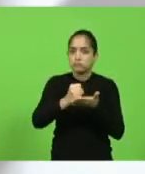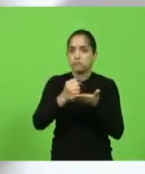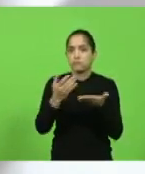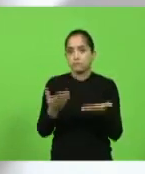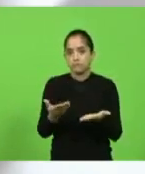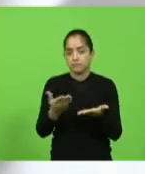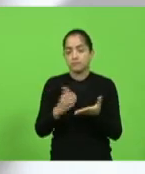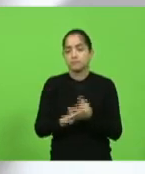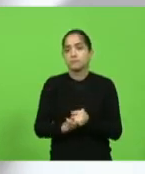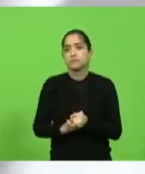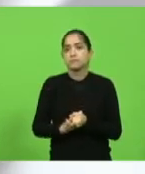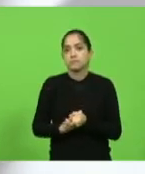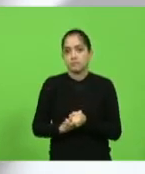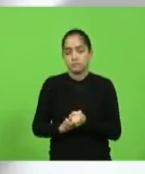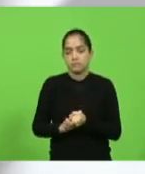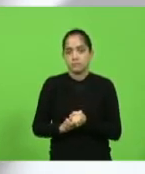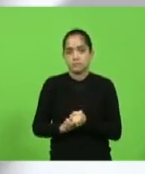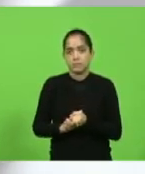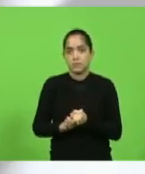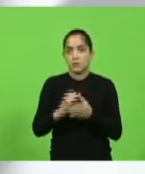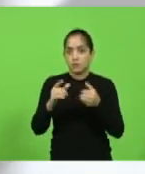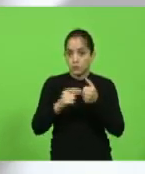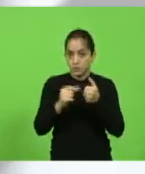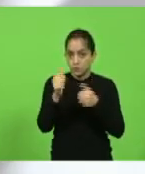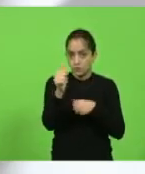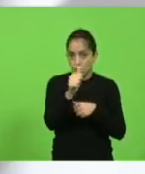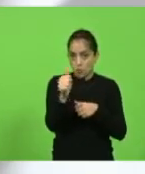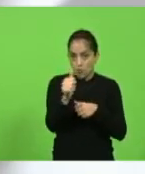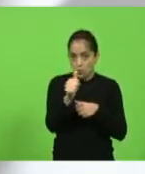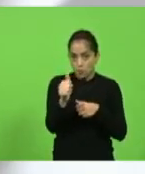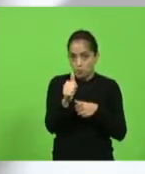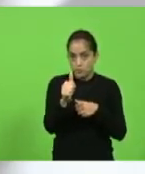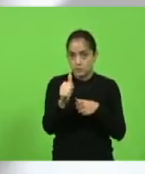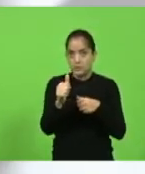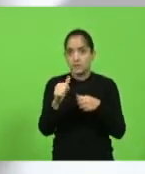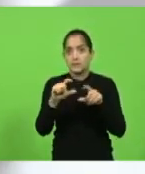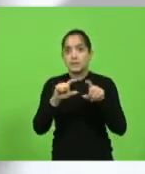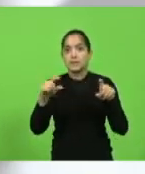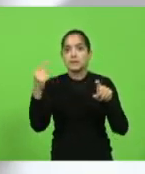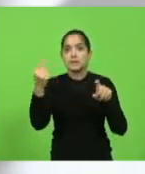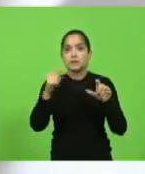na forma do preceituado no artigo 11, em item 1 da Lei